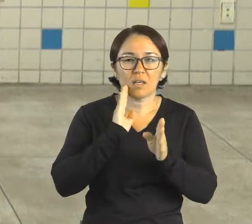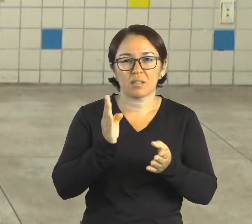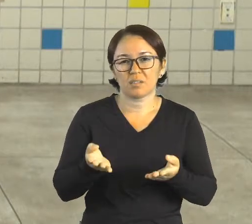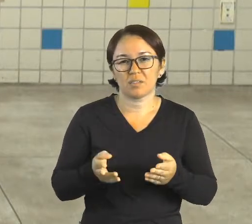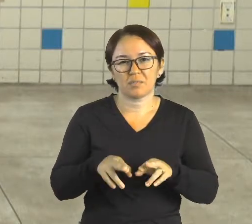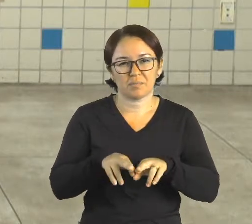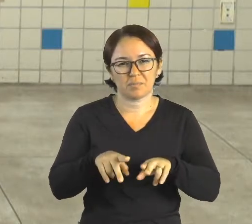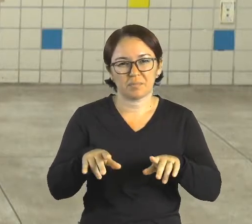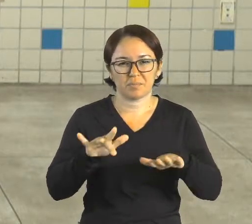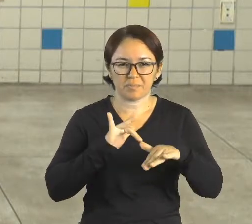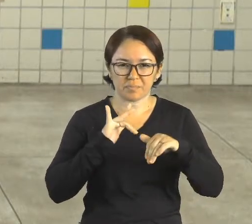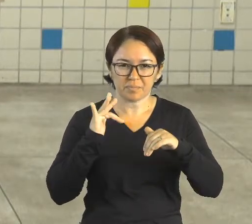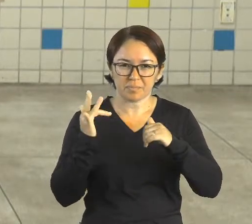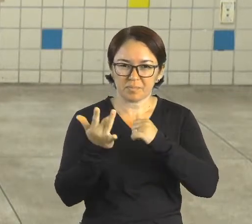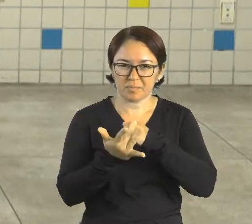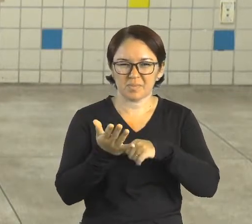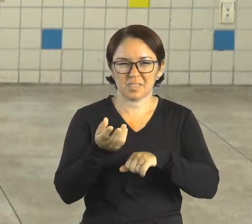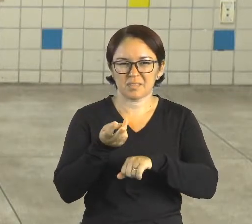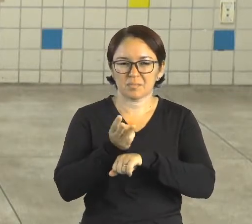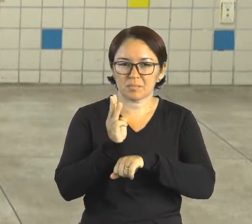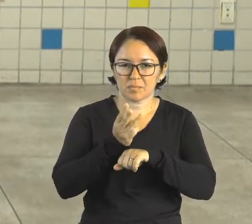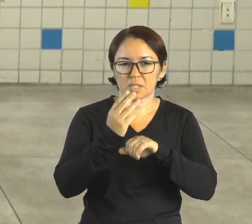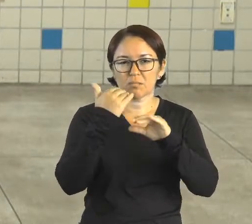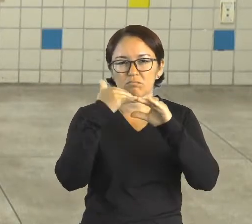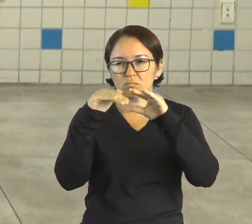essas entrevistas. A nossa